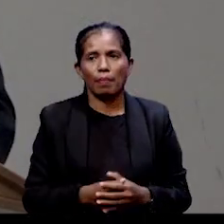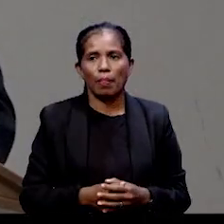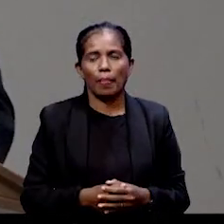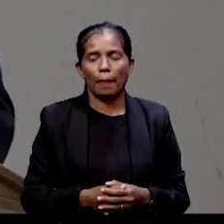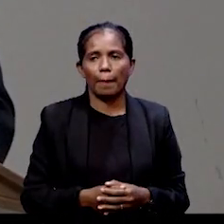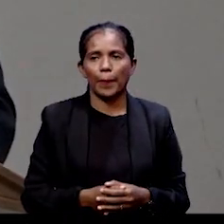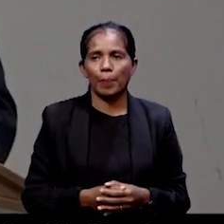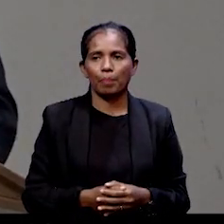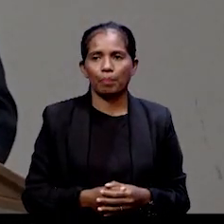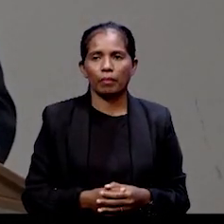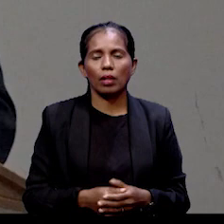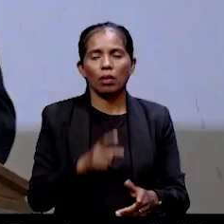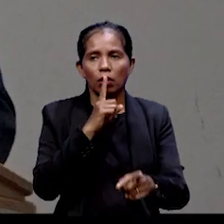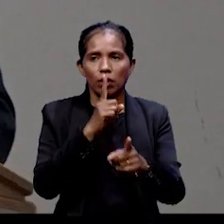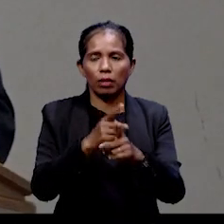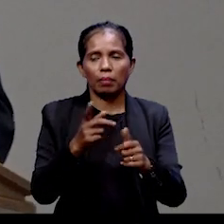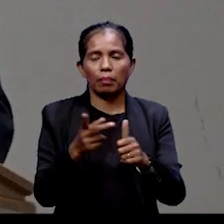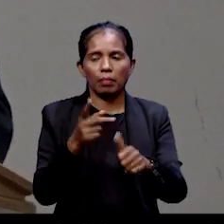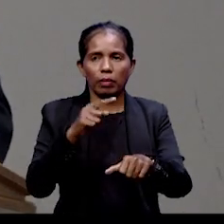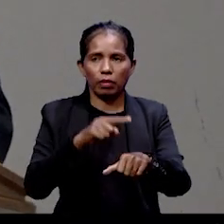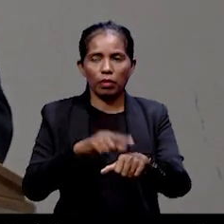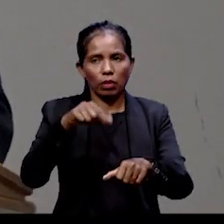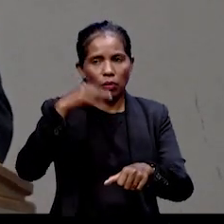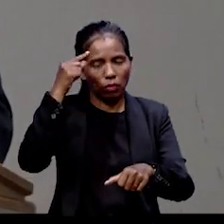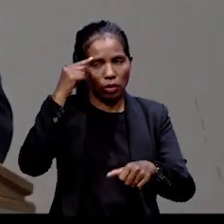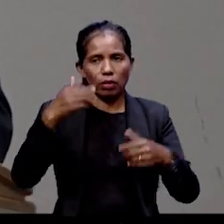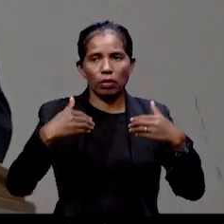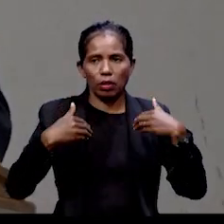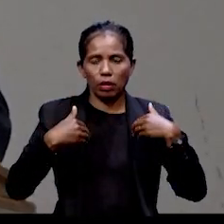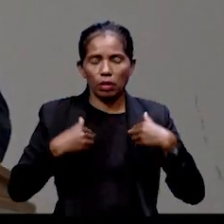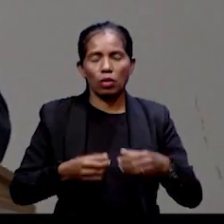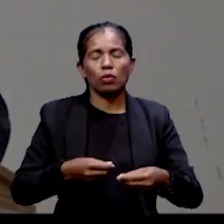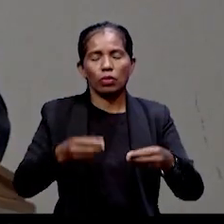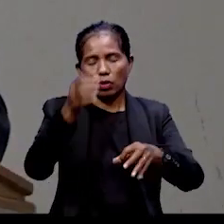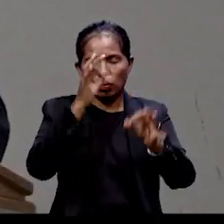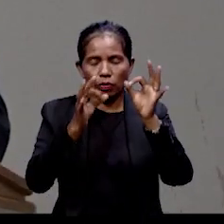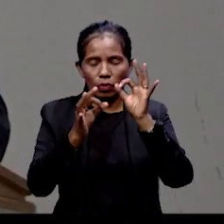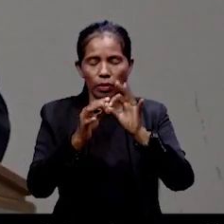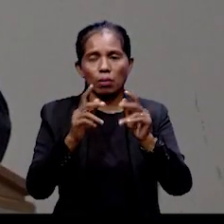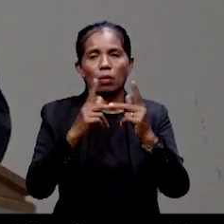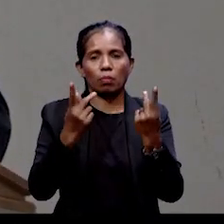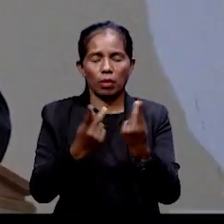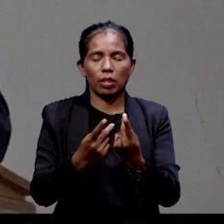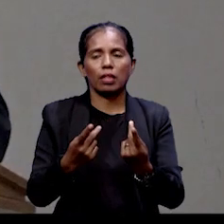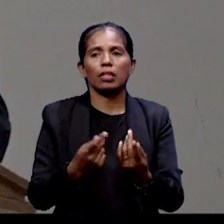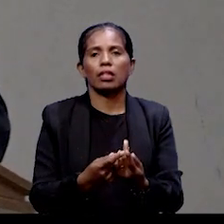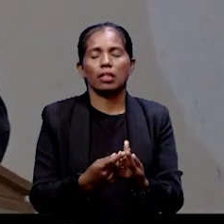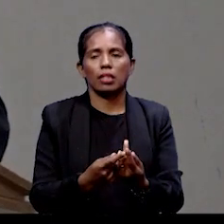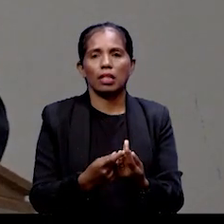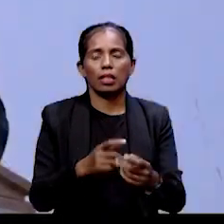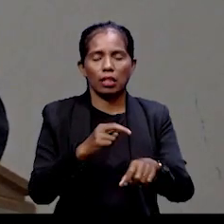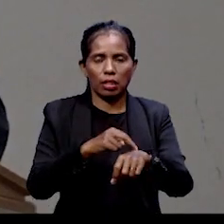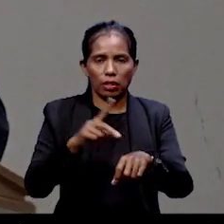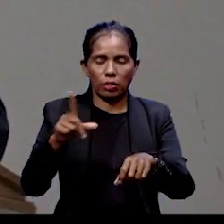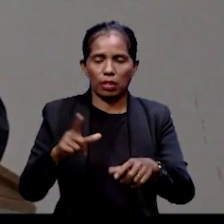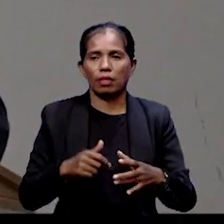Sanjir Colega Lossi, primeira vez que o governo tira minha confiança para o setor privado nacional. E da nele, você está falando com